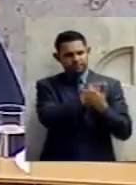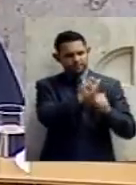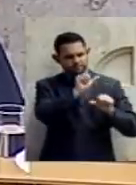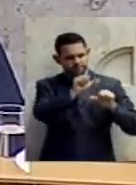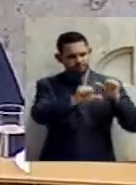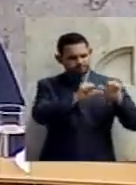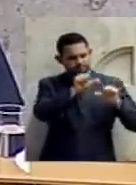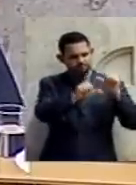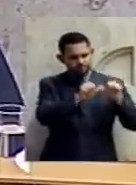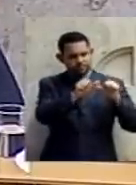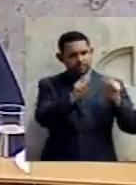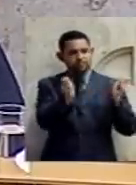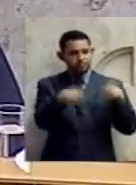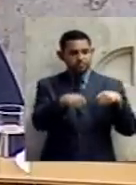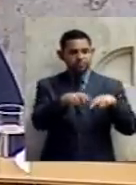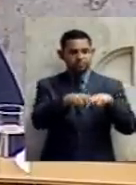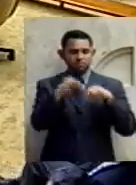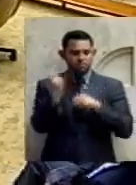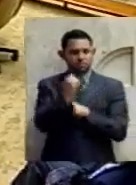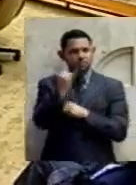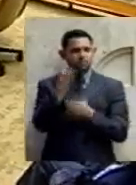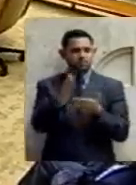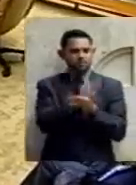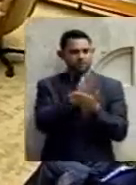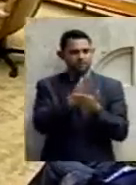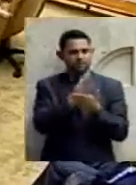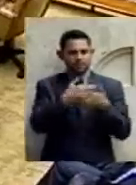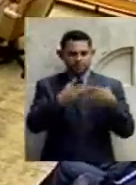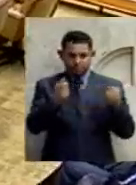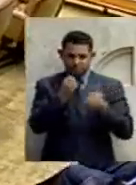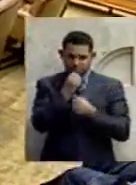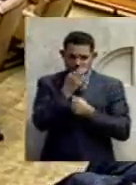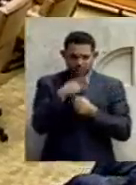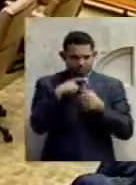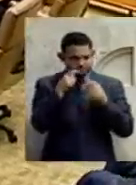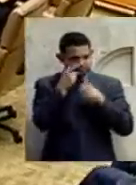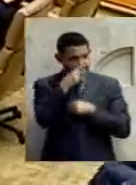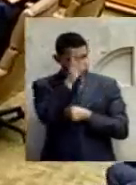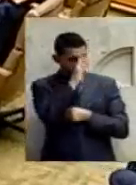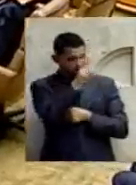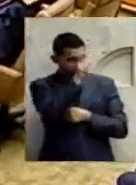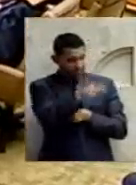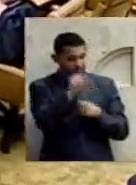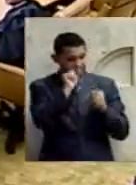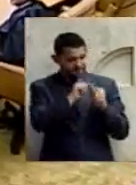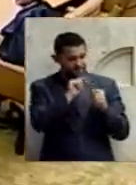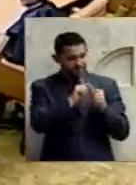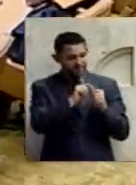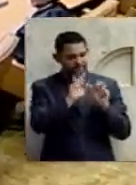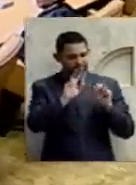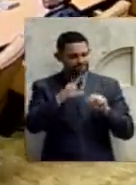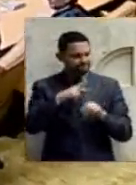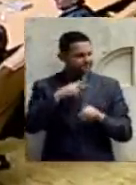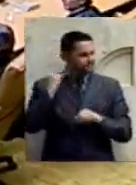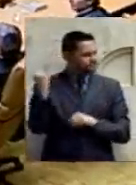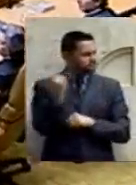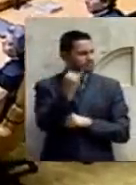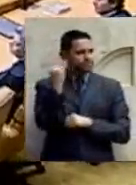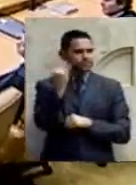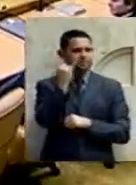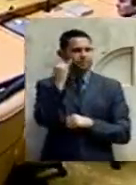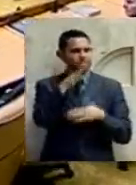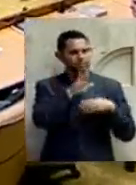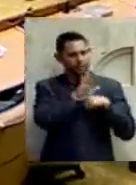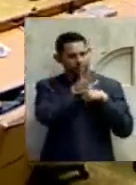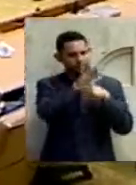continuidade. E, certamente, as qualidades antes destacadas de Vossa Excelência darão fundamental